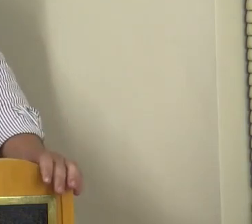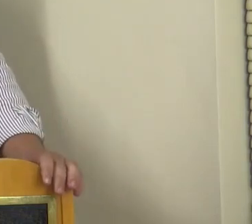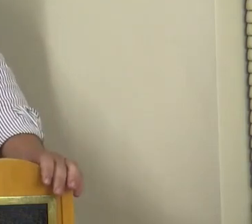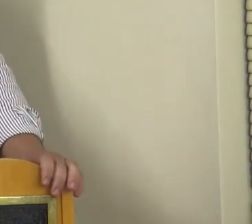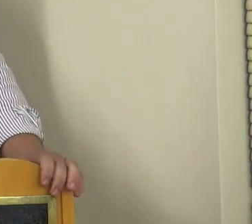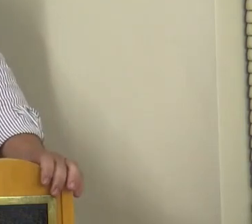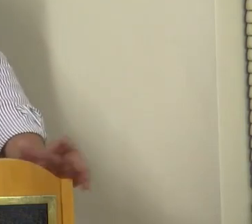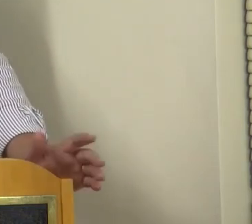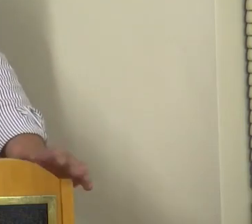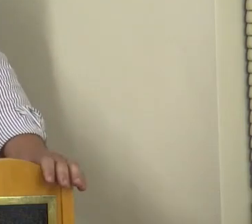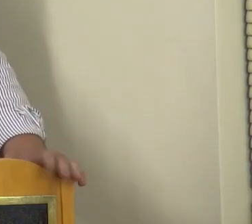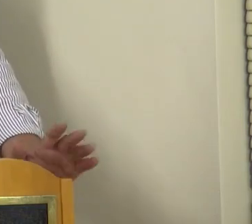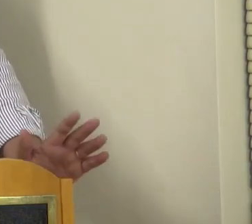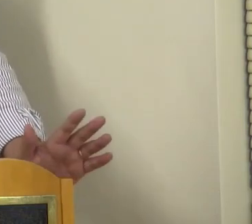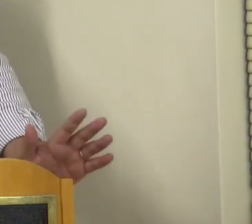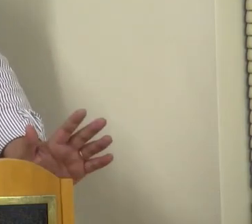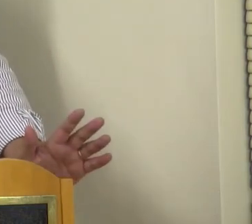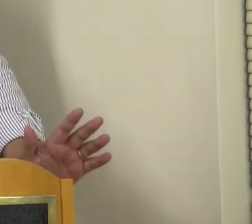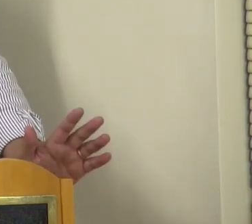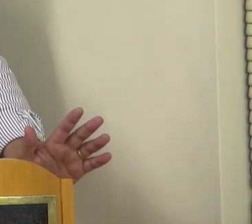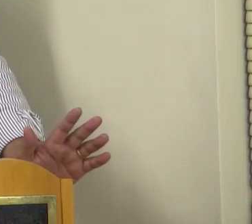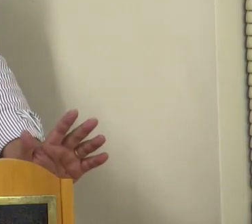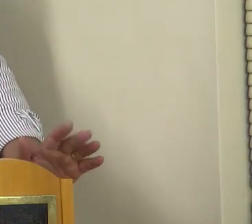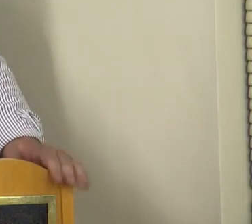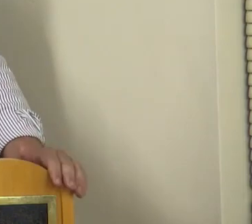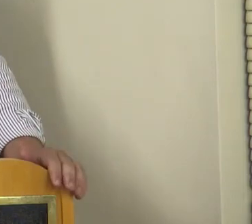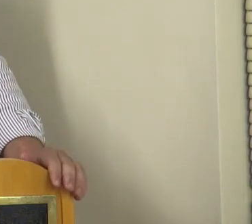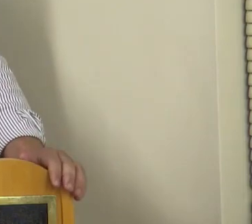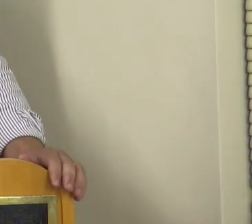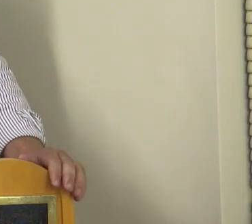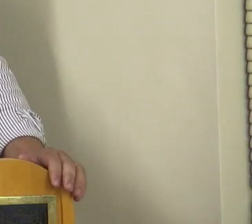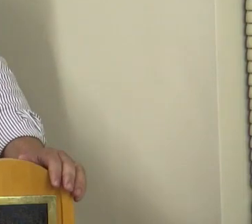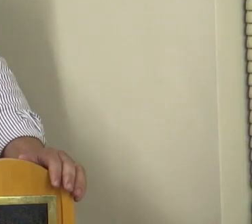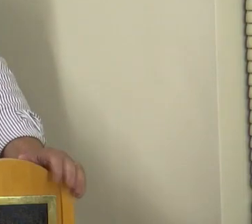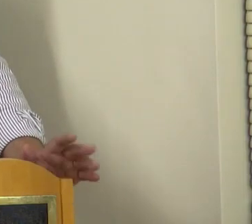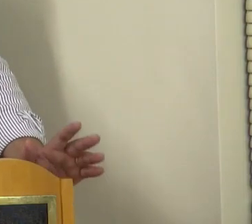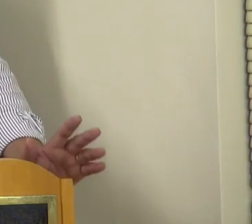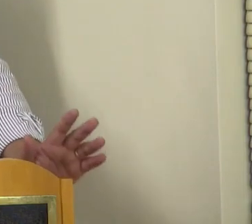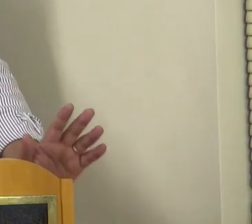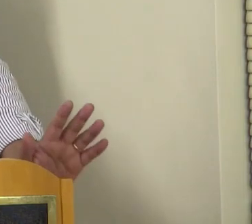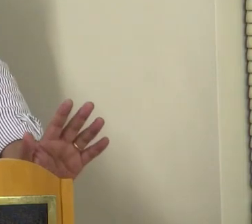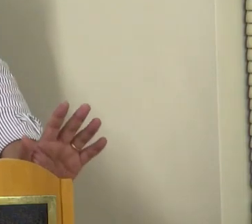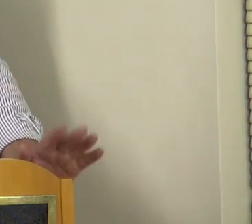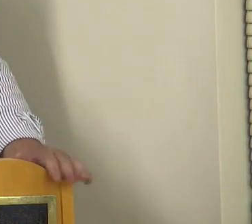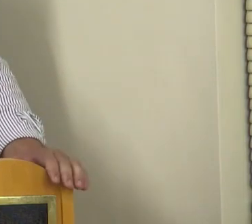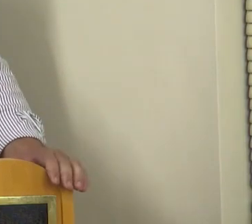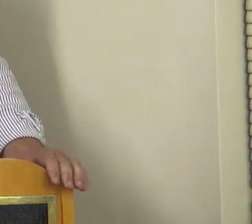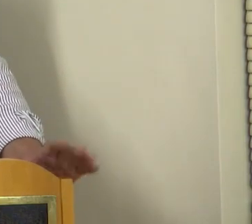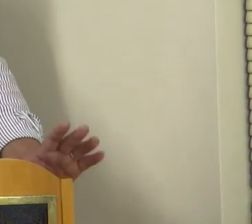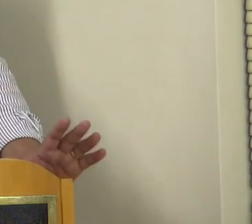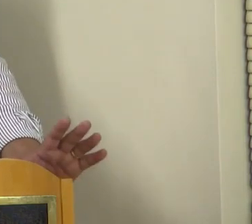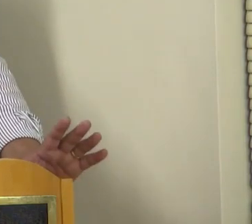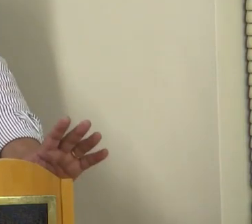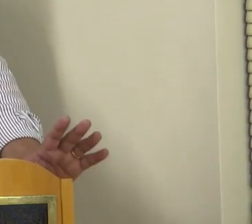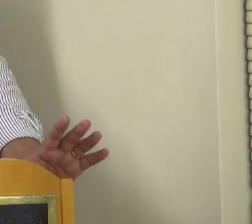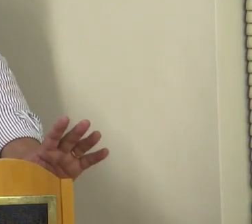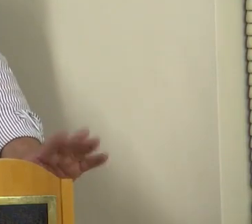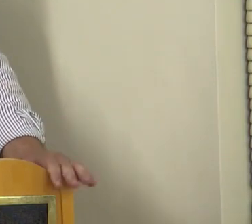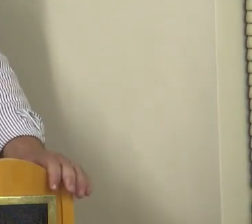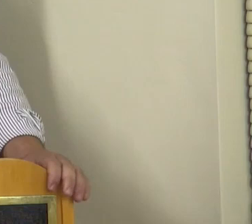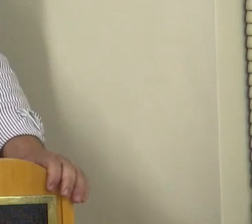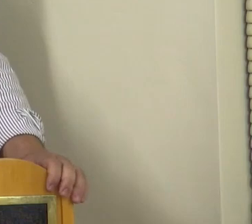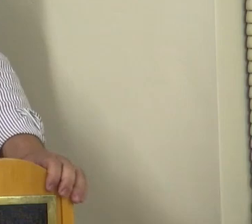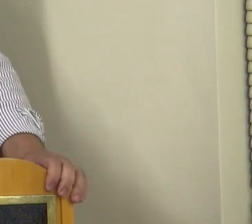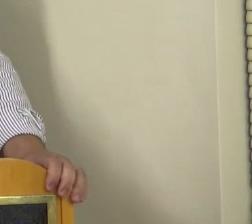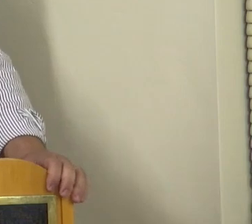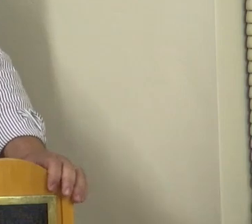árvore nenhuma toque acidental seja só água né não venha com tanto vento então tem assim a gente tem uma previsão da chuva